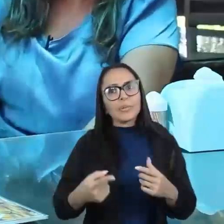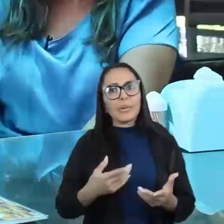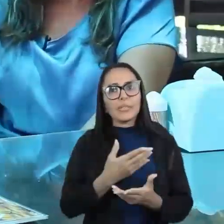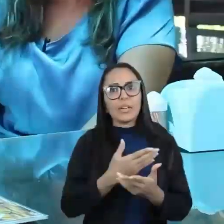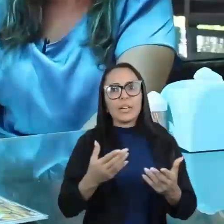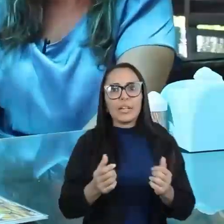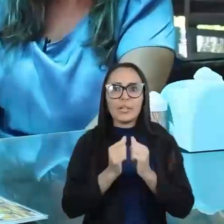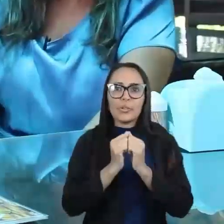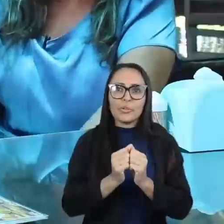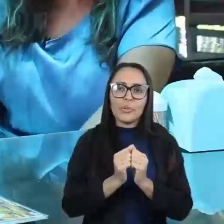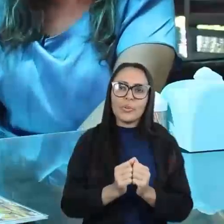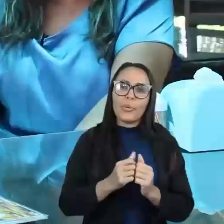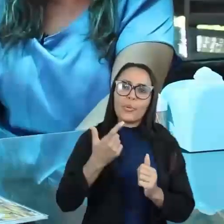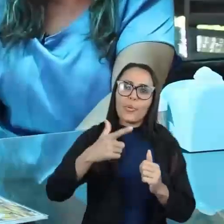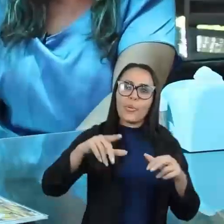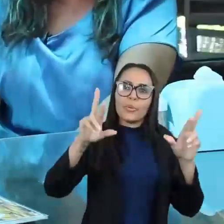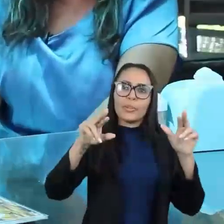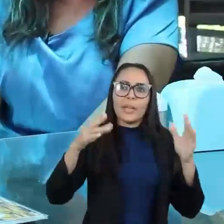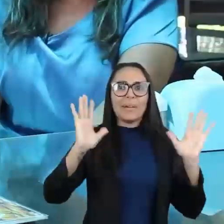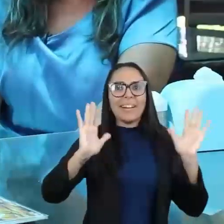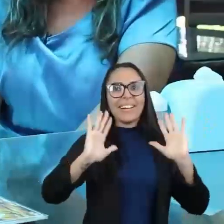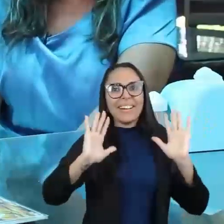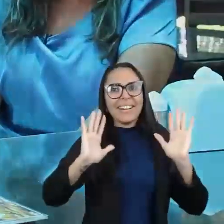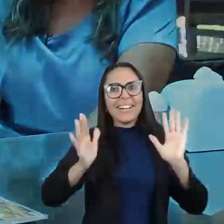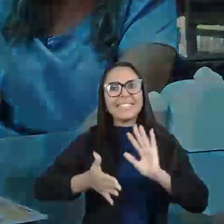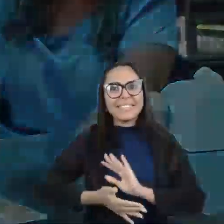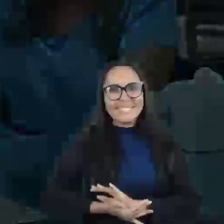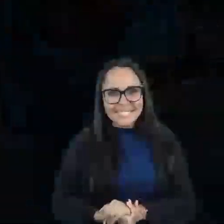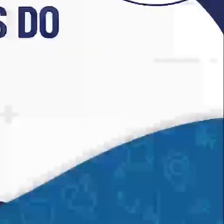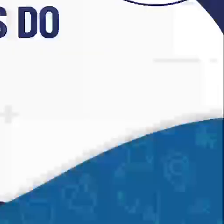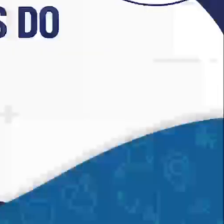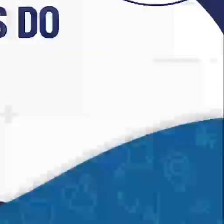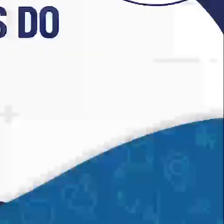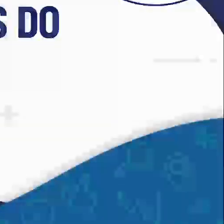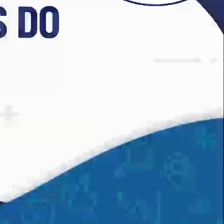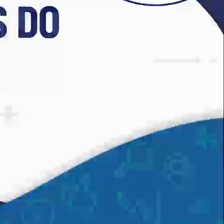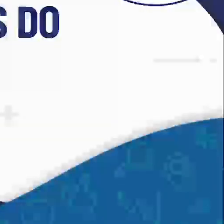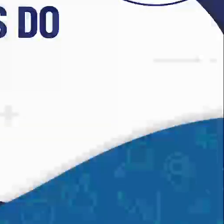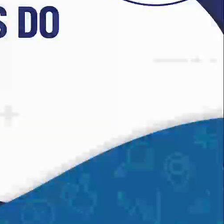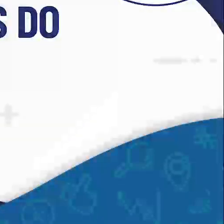aí com outra temática aí. Até mais. Obrigado. Obrigada.